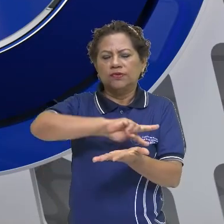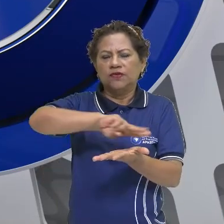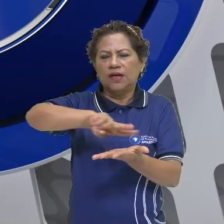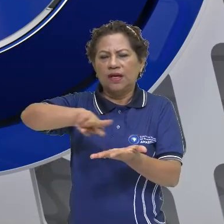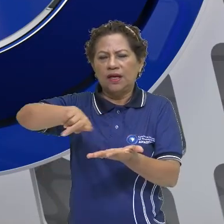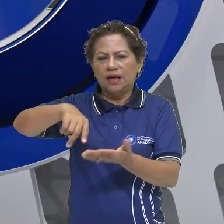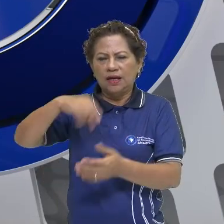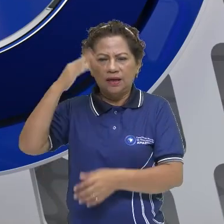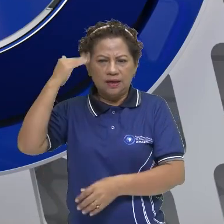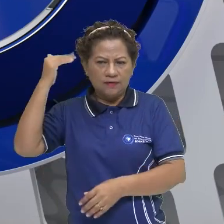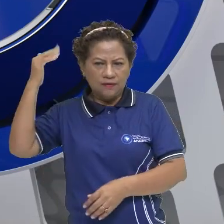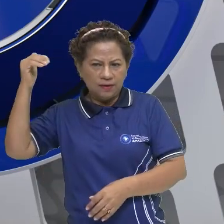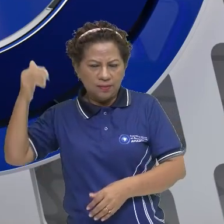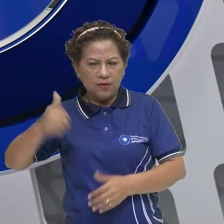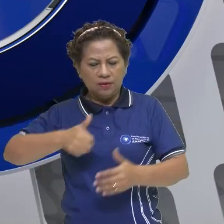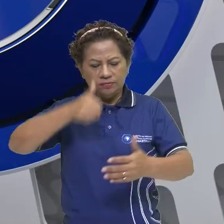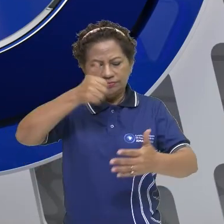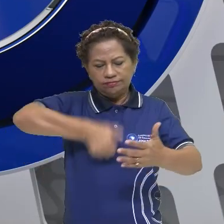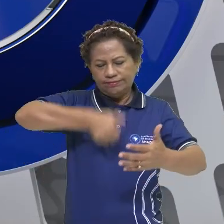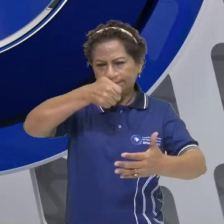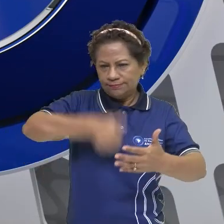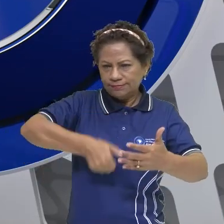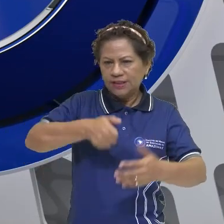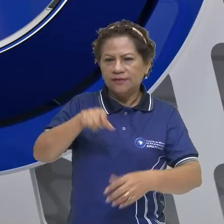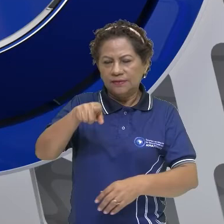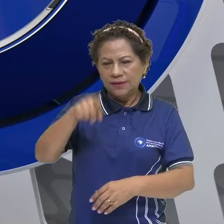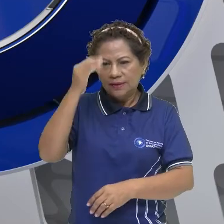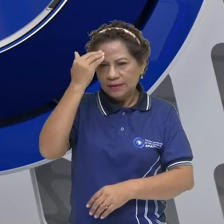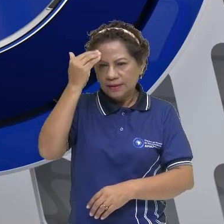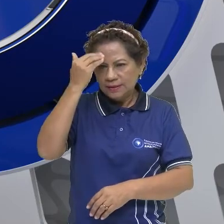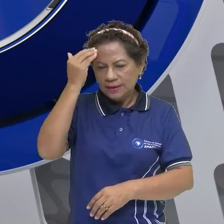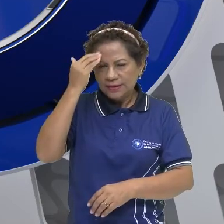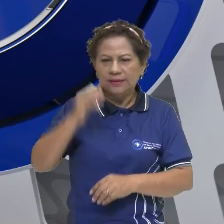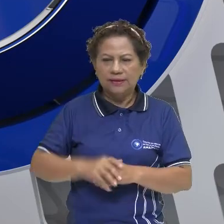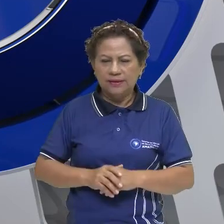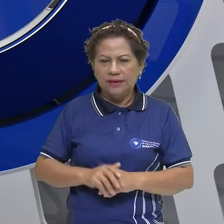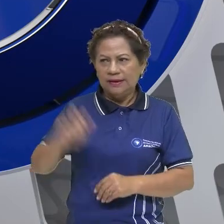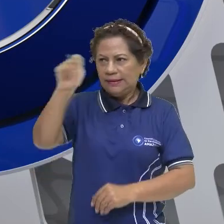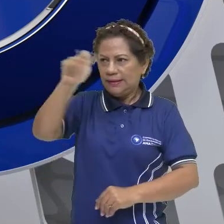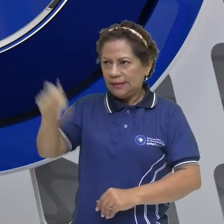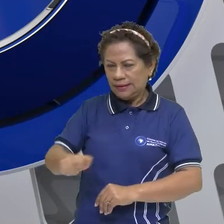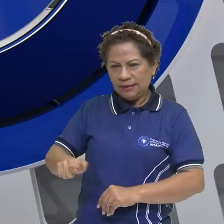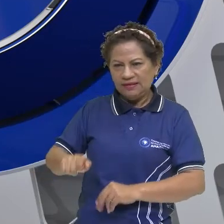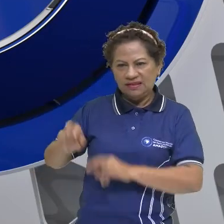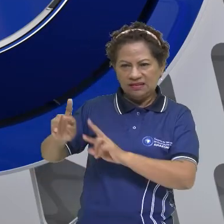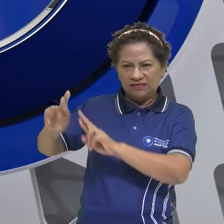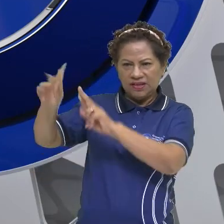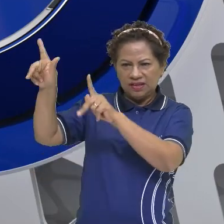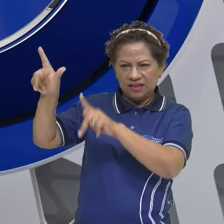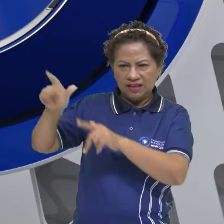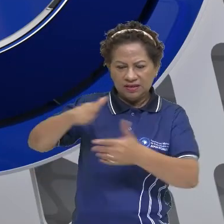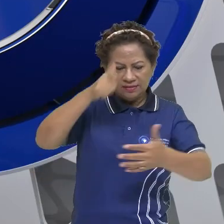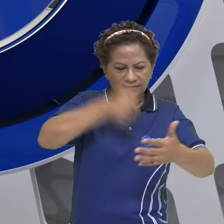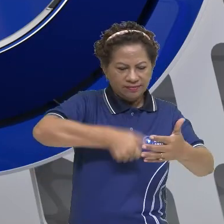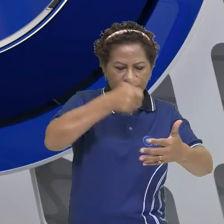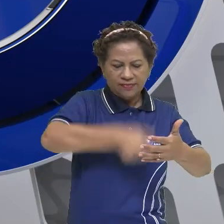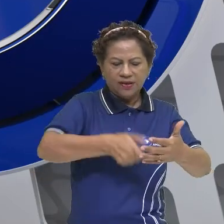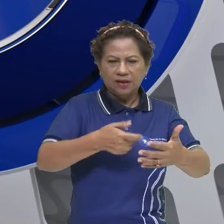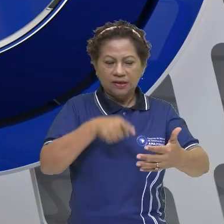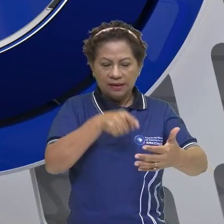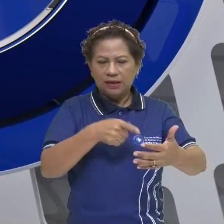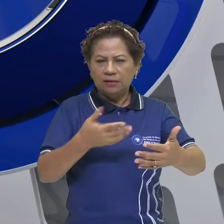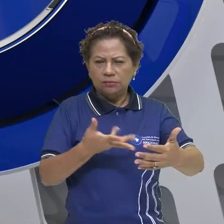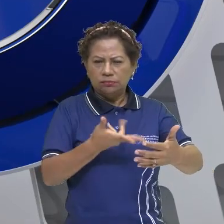do grafite. O que a gente precisa ter em mente é, pichação é uma coisa, grafite é outra. Né? A pichação é